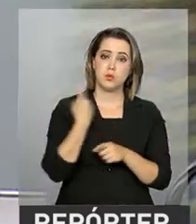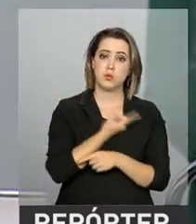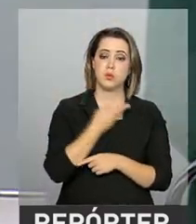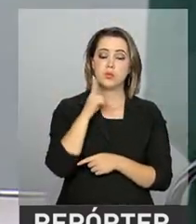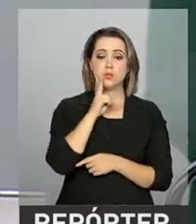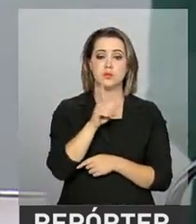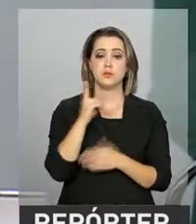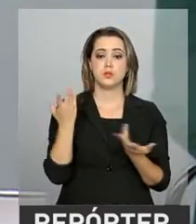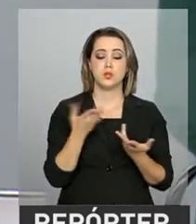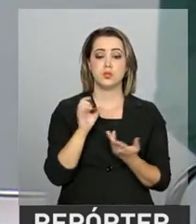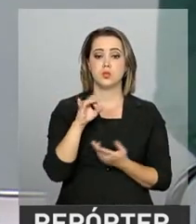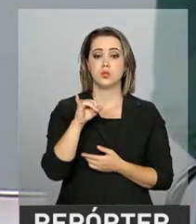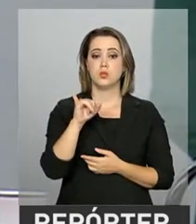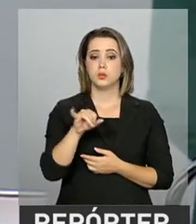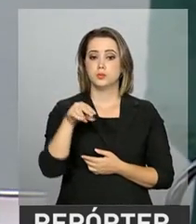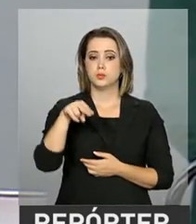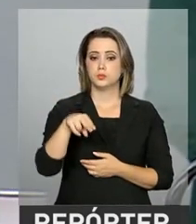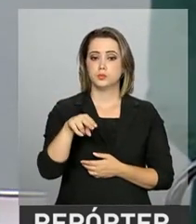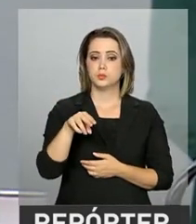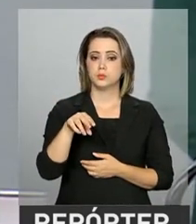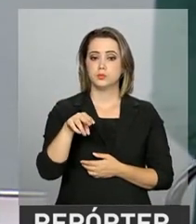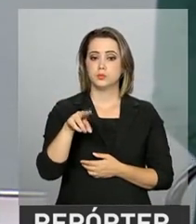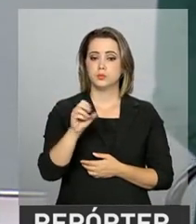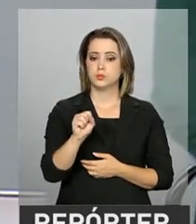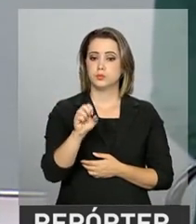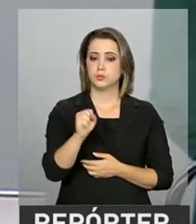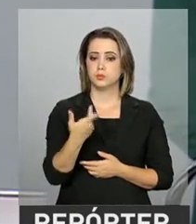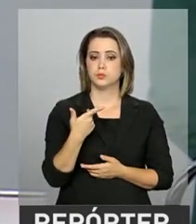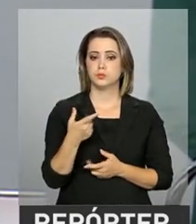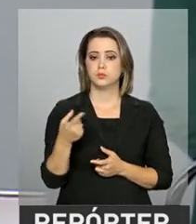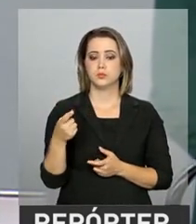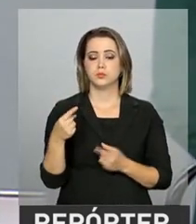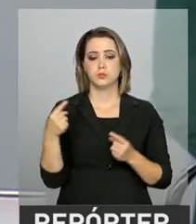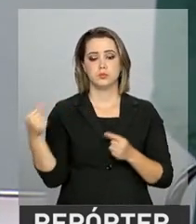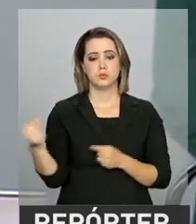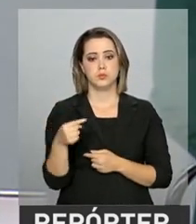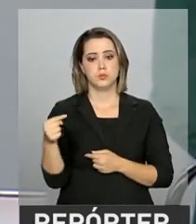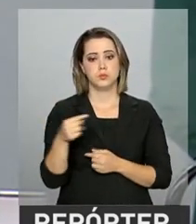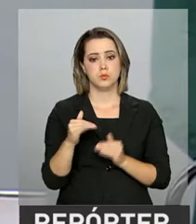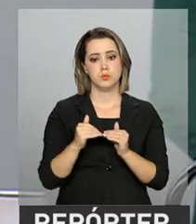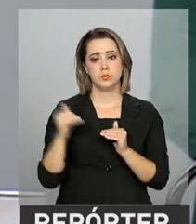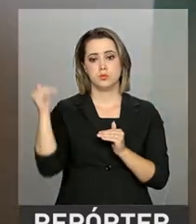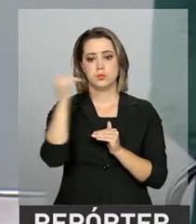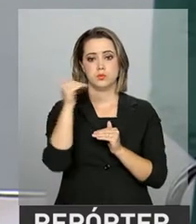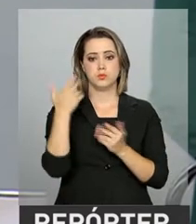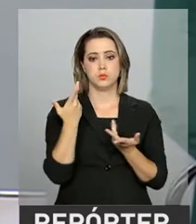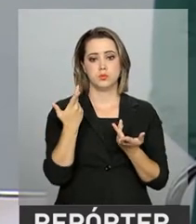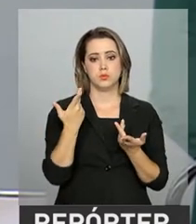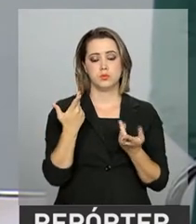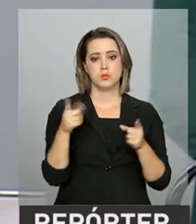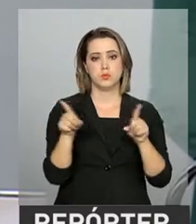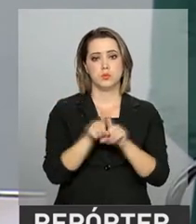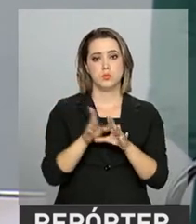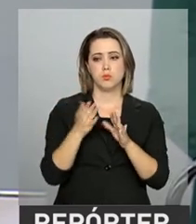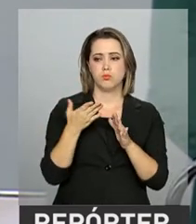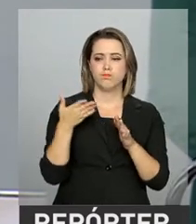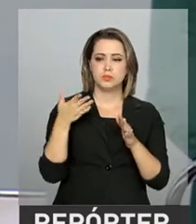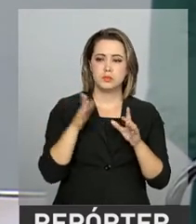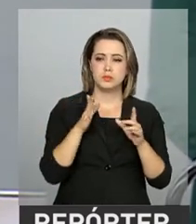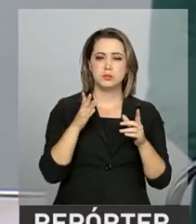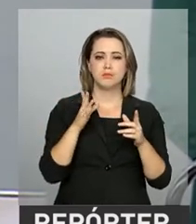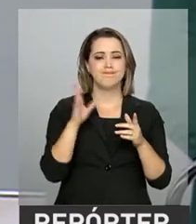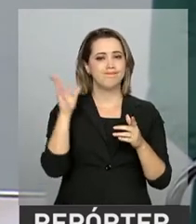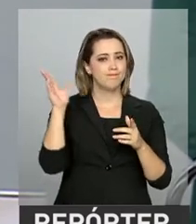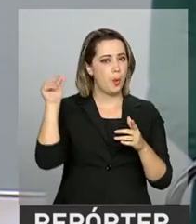social é maior do que o da previdência e pior do que isso é a trajetória